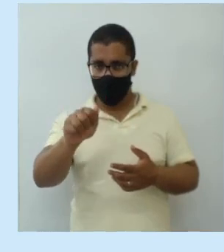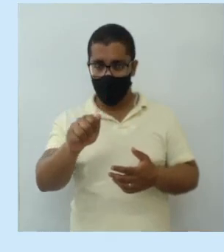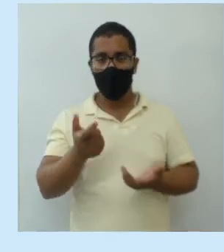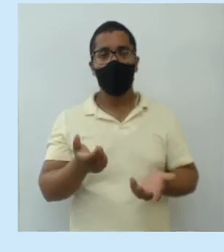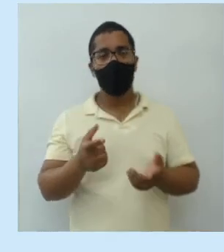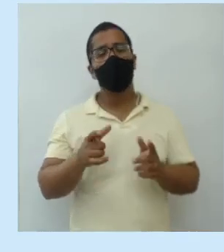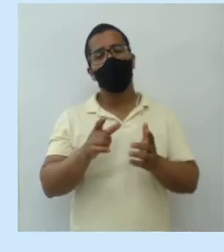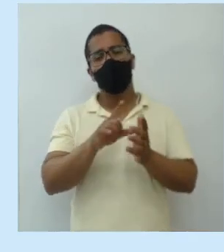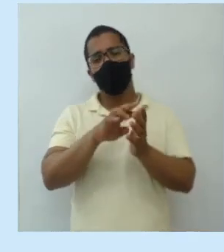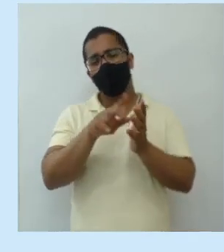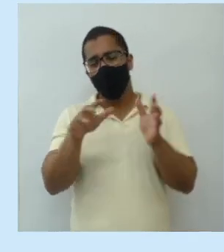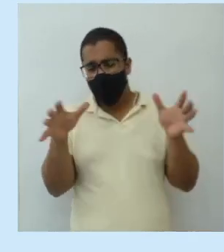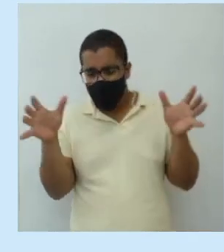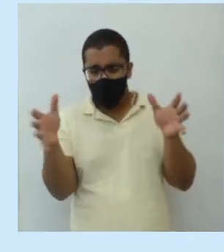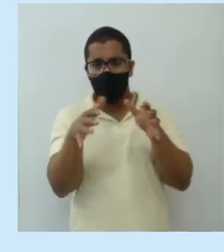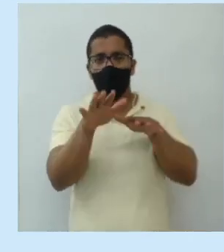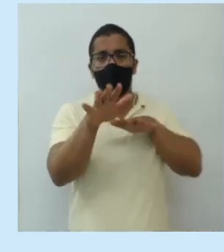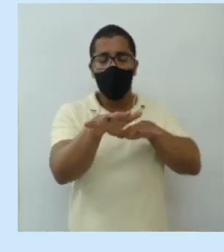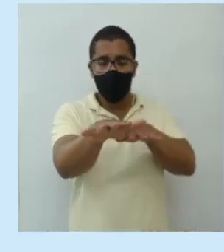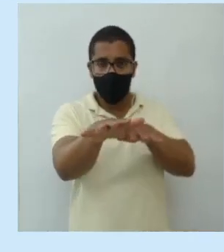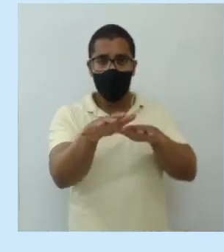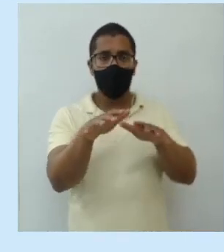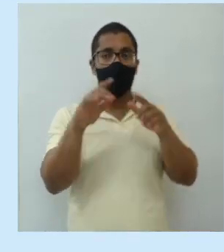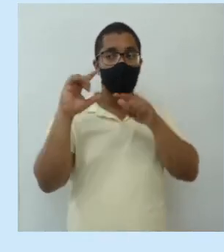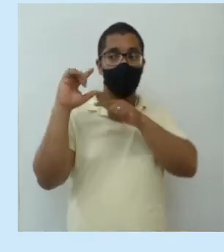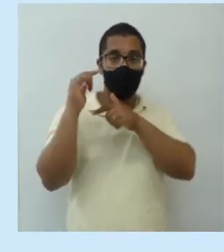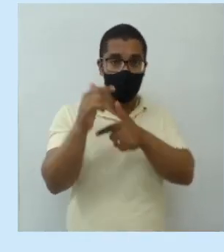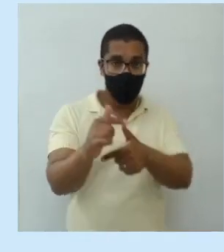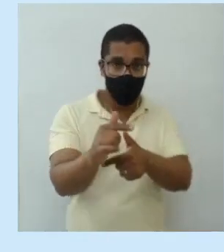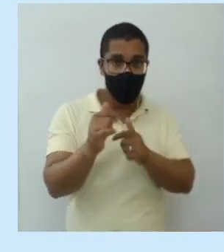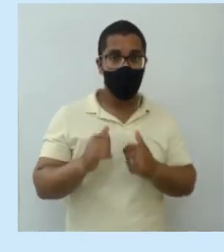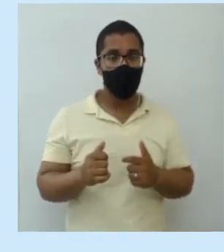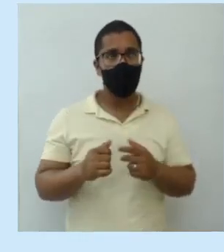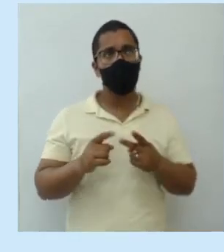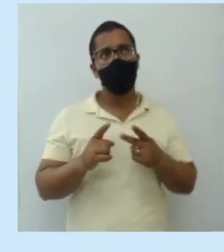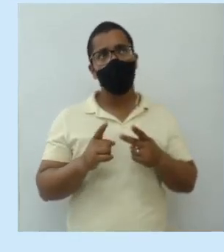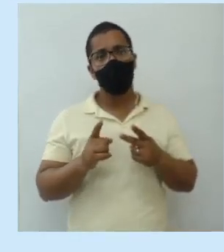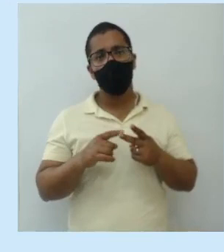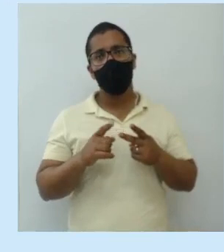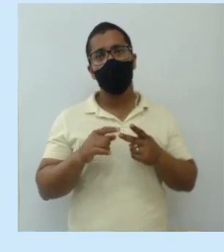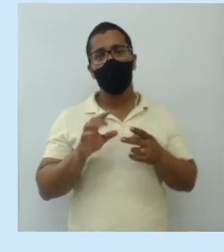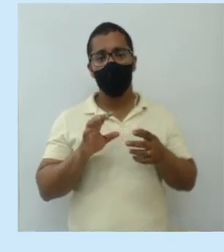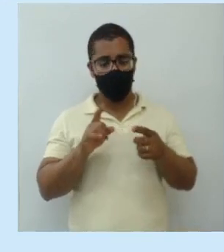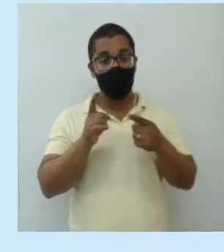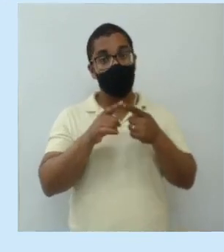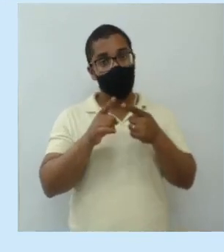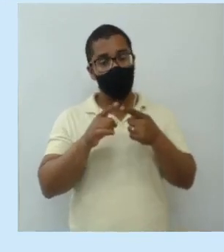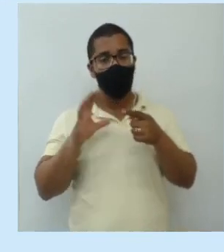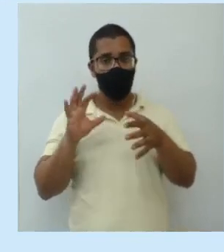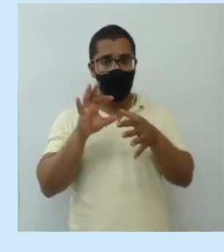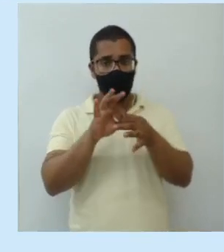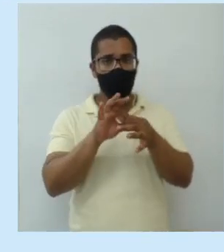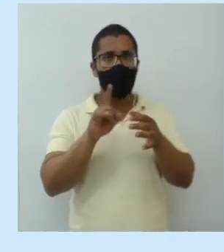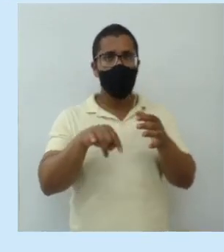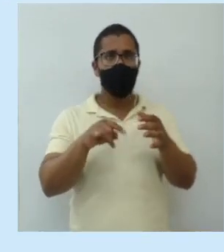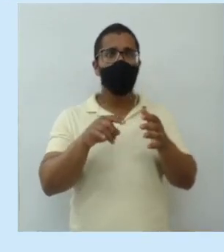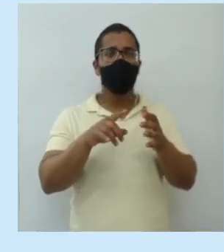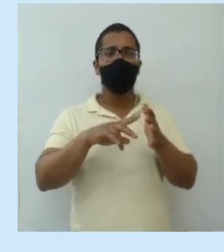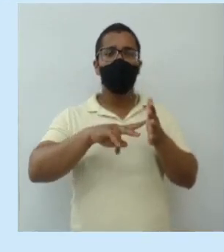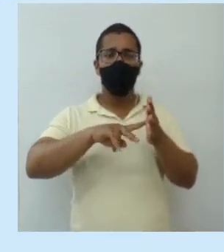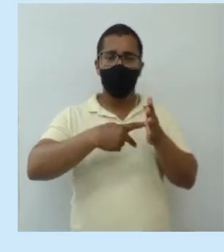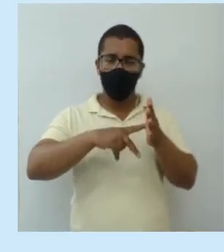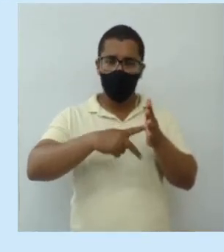de movimentos, né, o que são movimentos tradicionais, que são aqueles ligados aos movimentos sindicais,